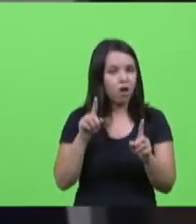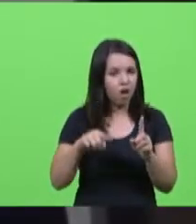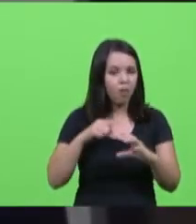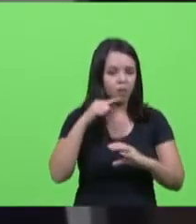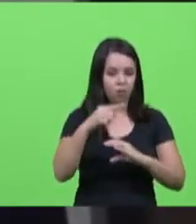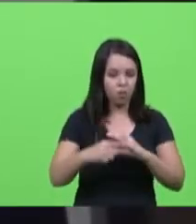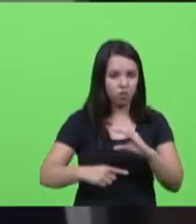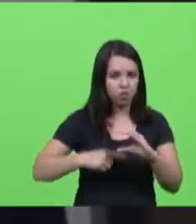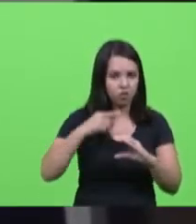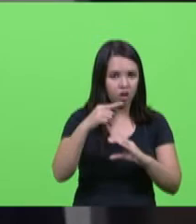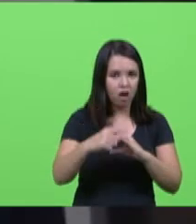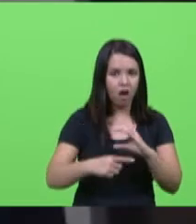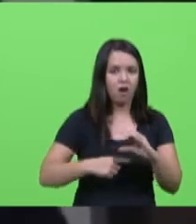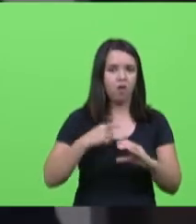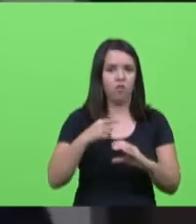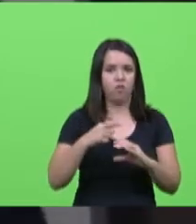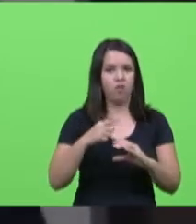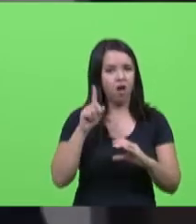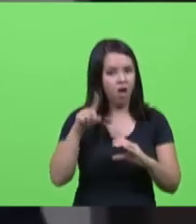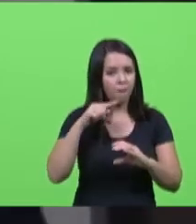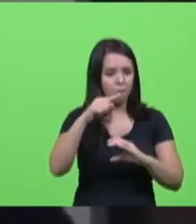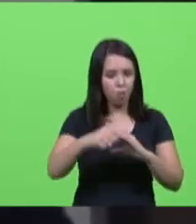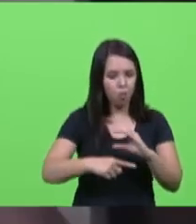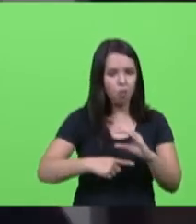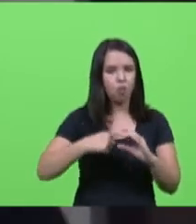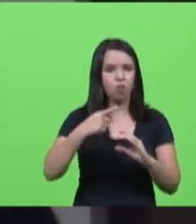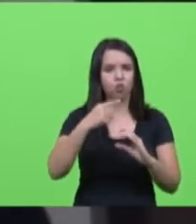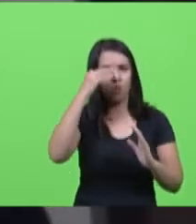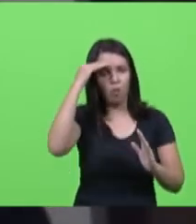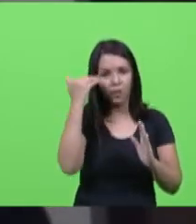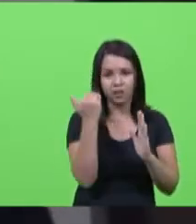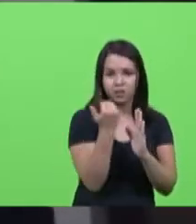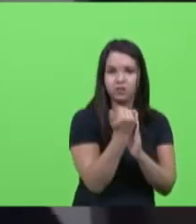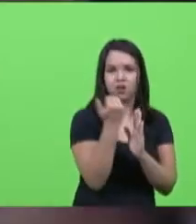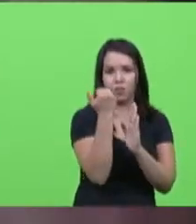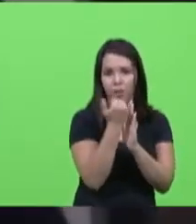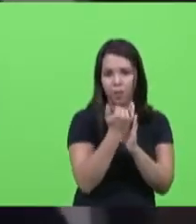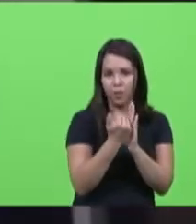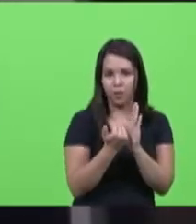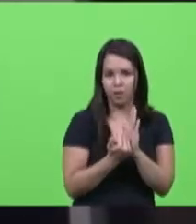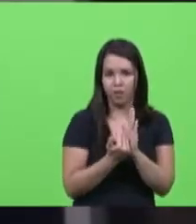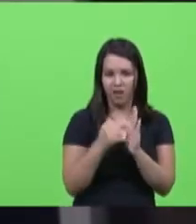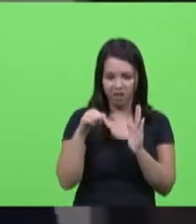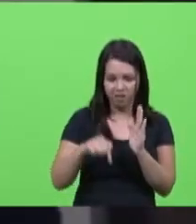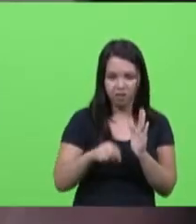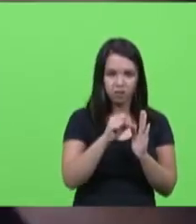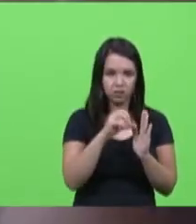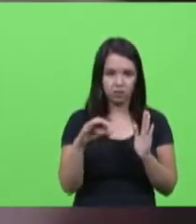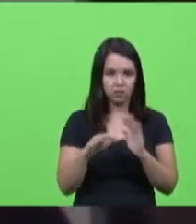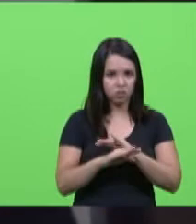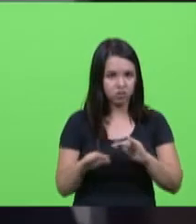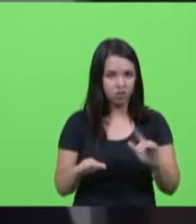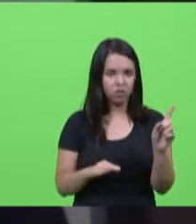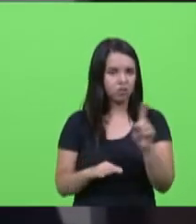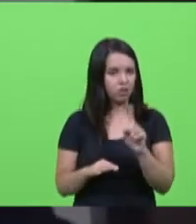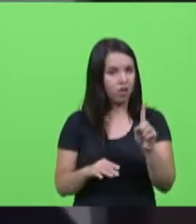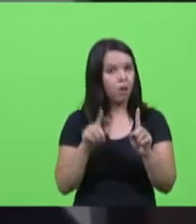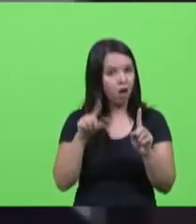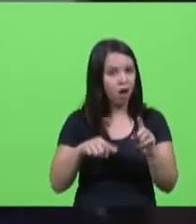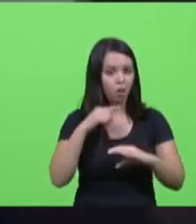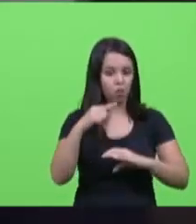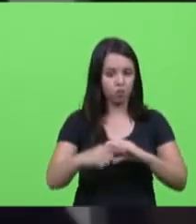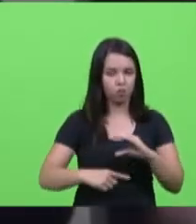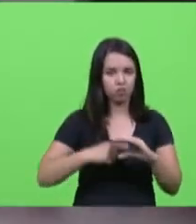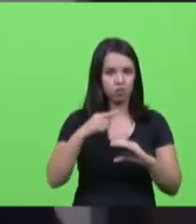essas orientações. Não é algo específico aqui. É o mundo que está tomando. A gente vê isso em